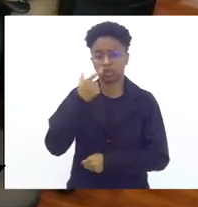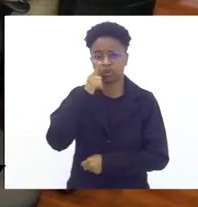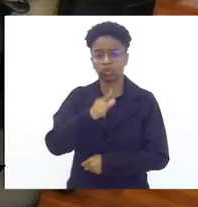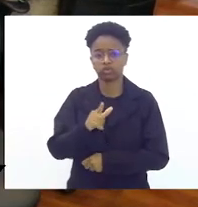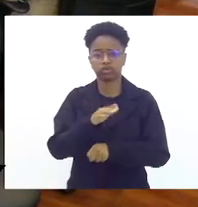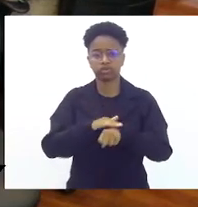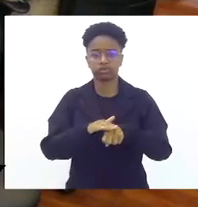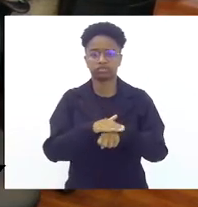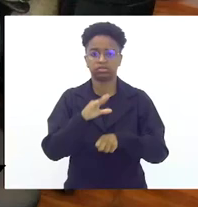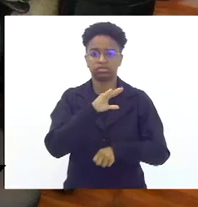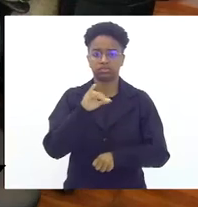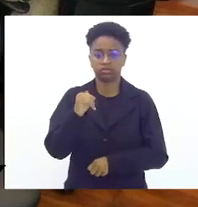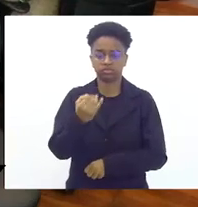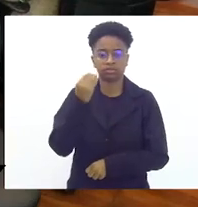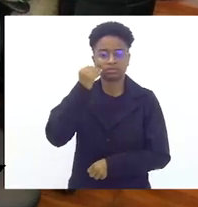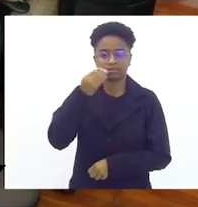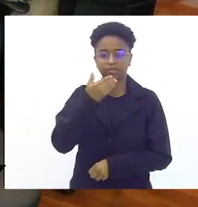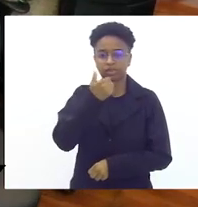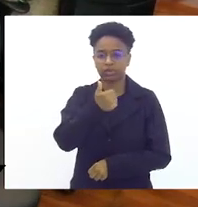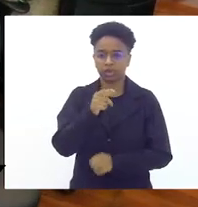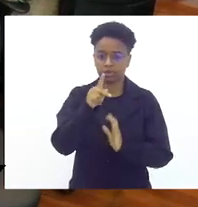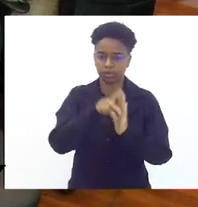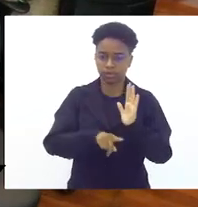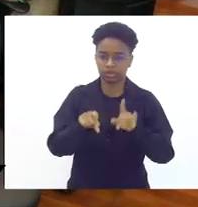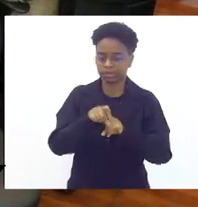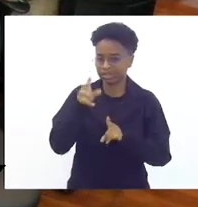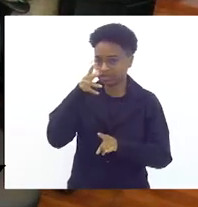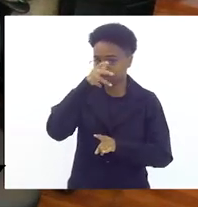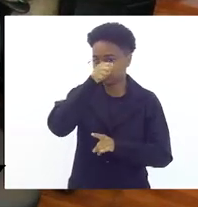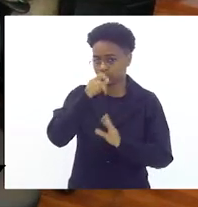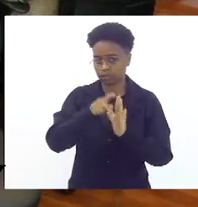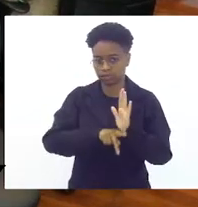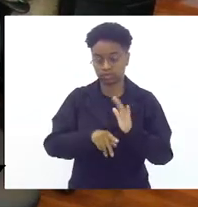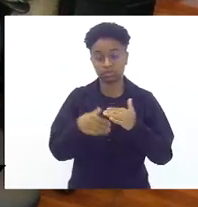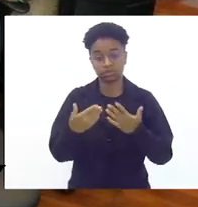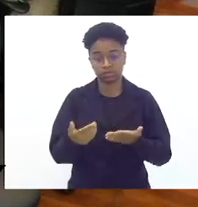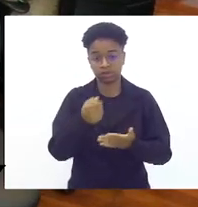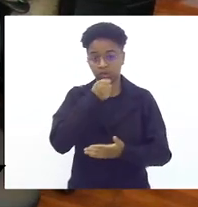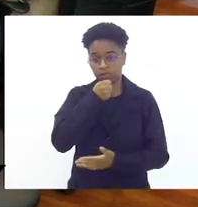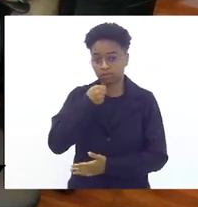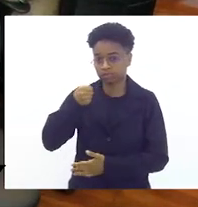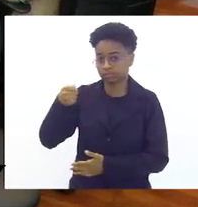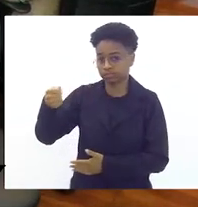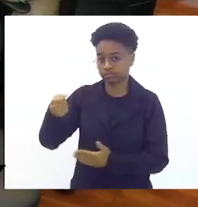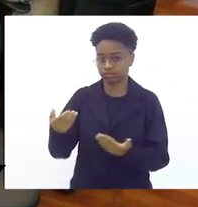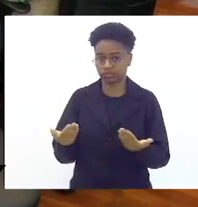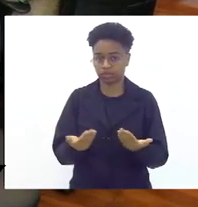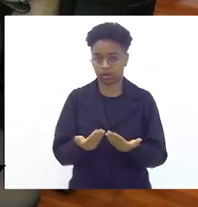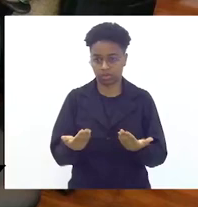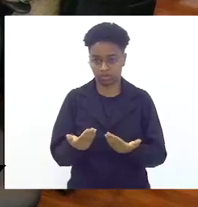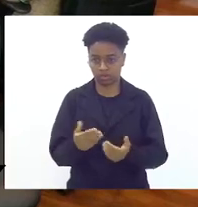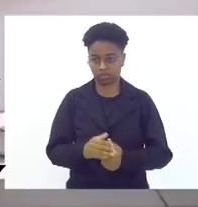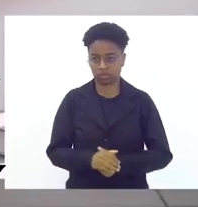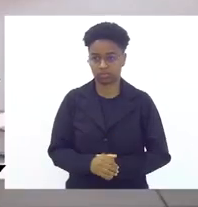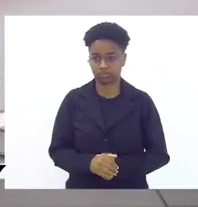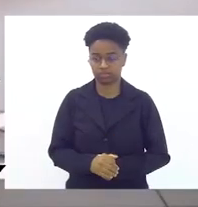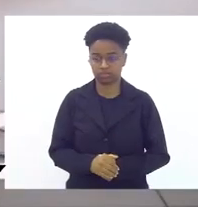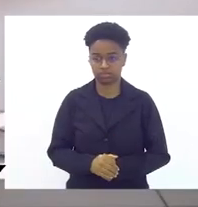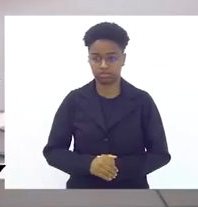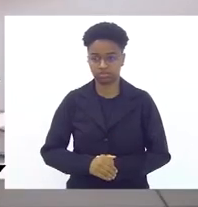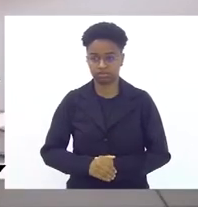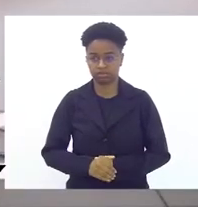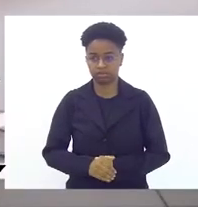CJ para melhorar o nosso projeto salvar o nosso projeto Passa então aqui a palavra para a